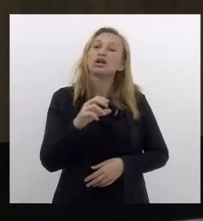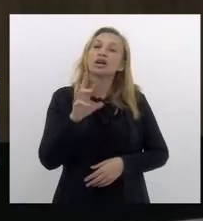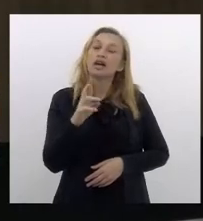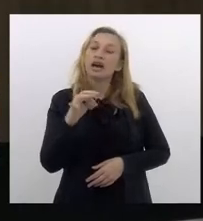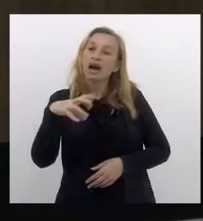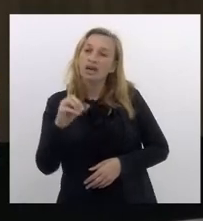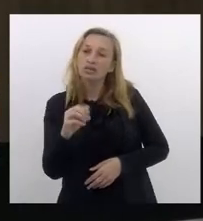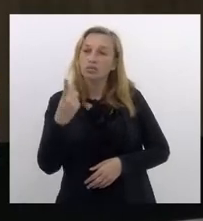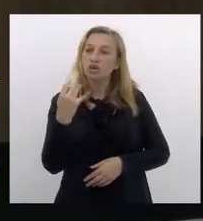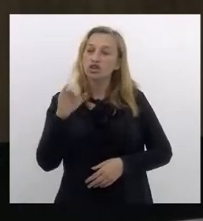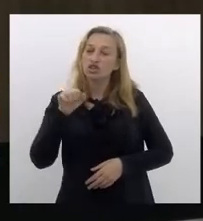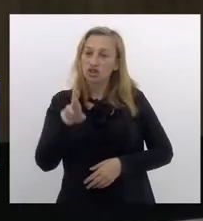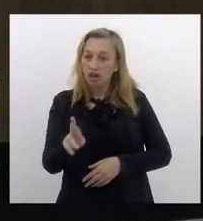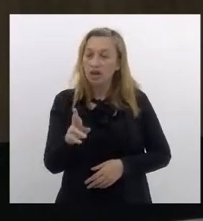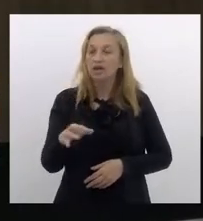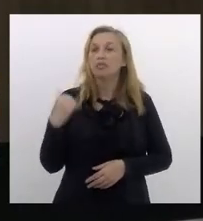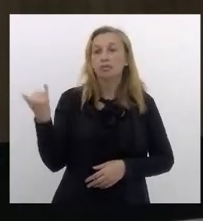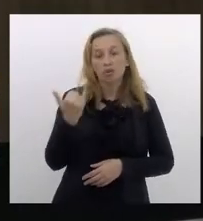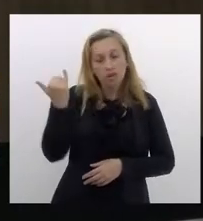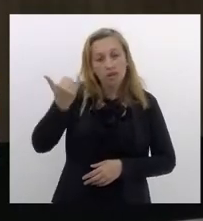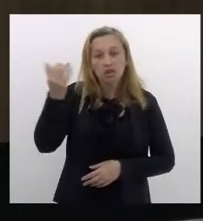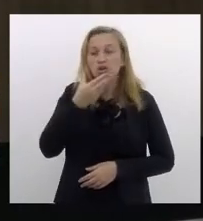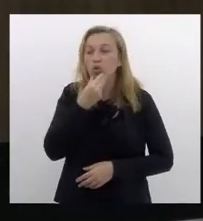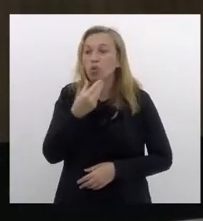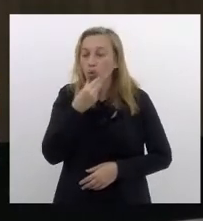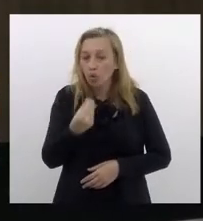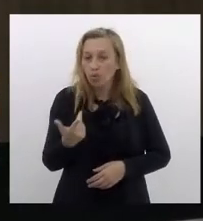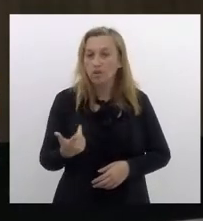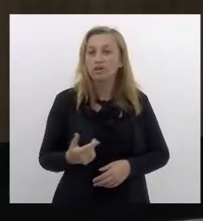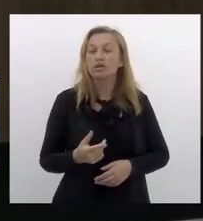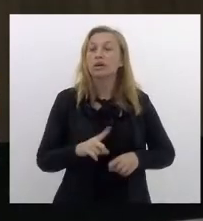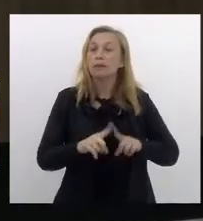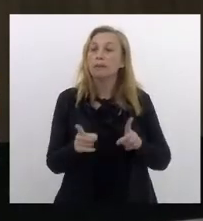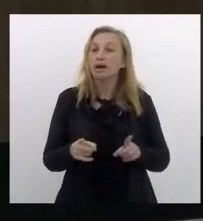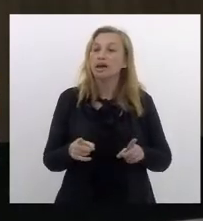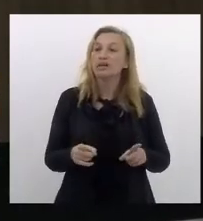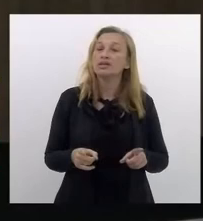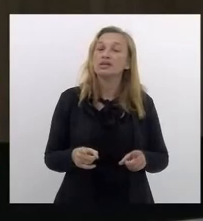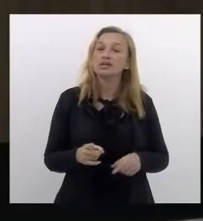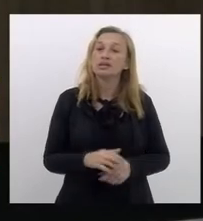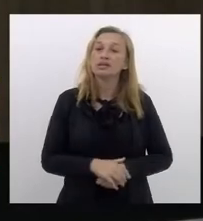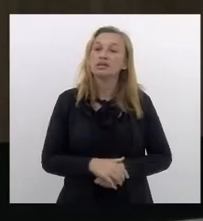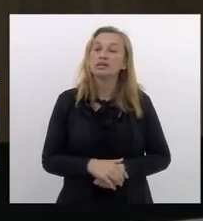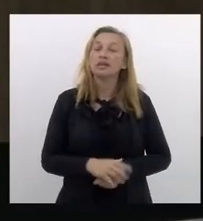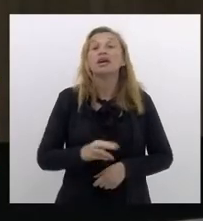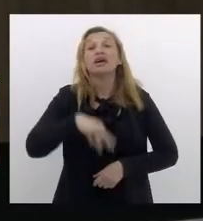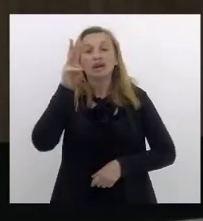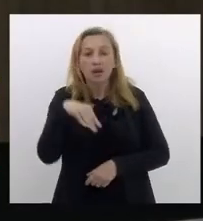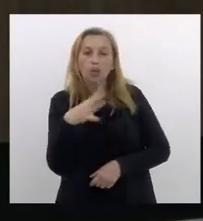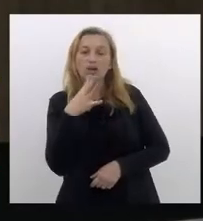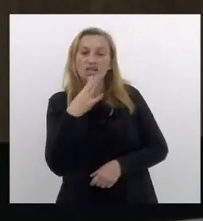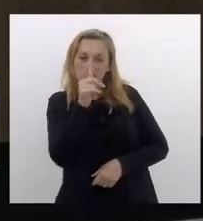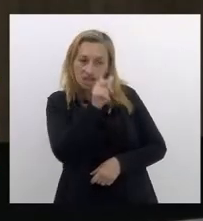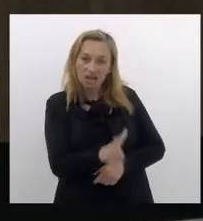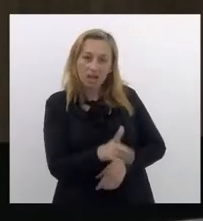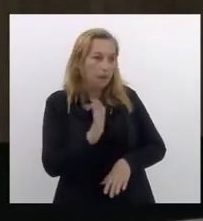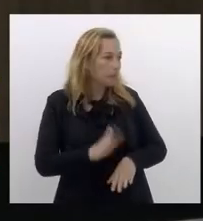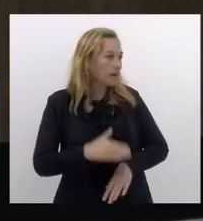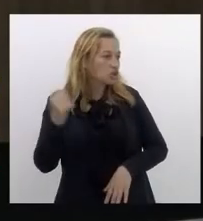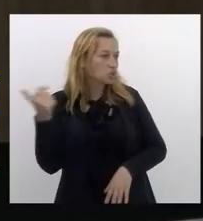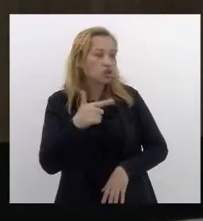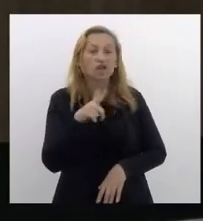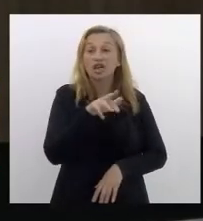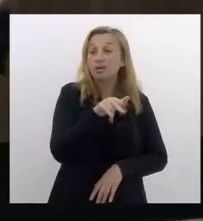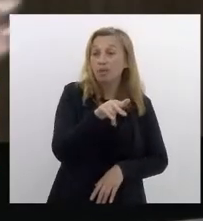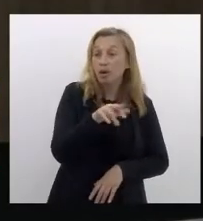jornalista importante, um homem importante, um quadro importante para a imprensa brasileira, mas quem conhecia o Boechat sabia que ele era muito mais do que o irmão do